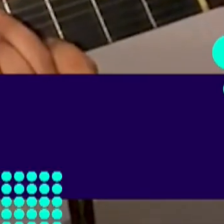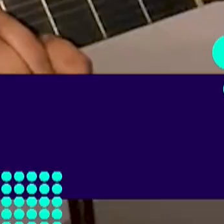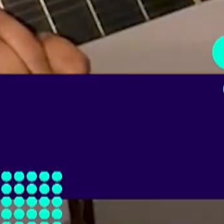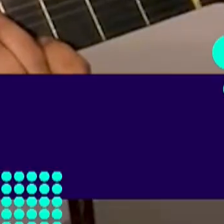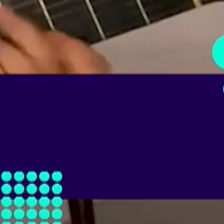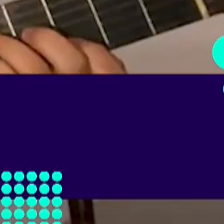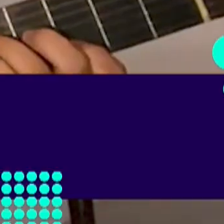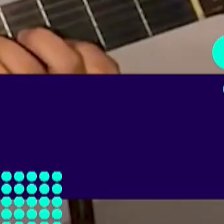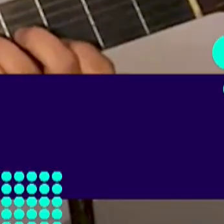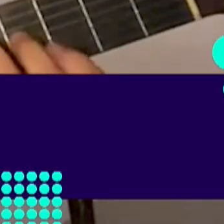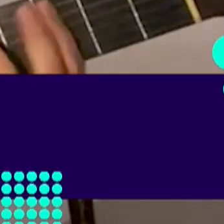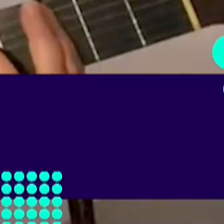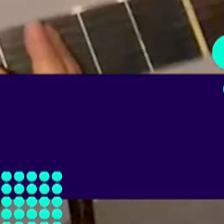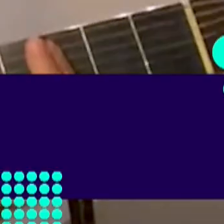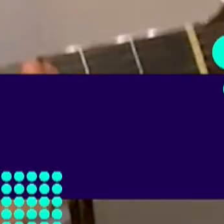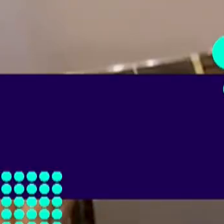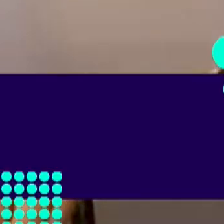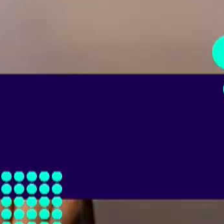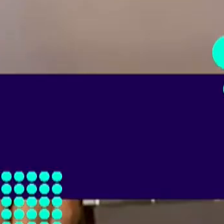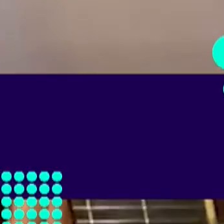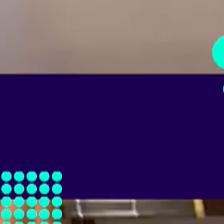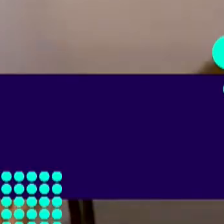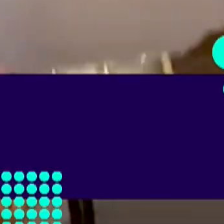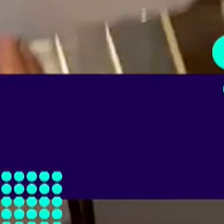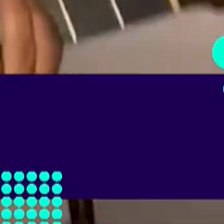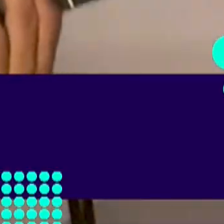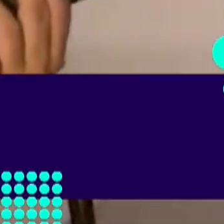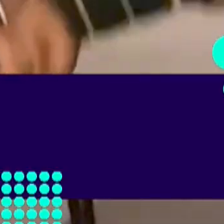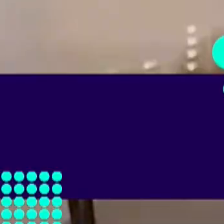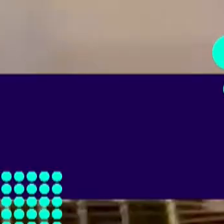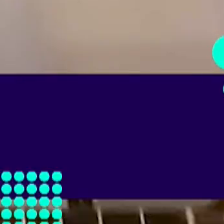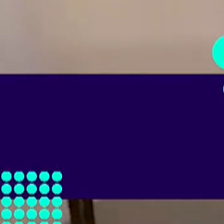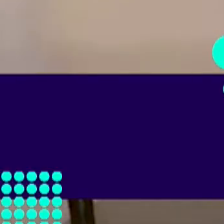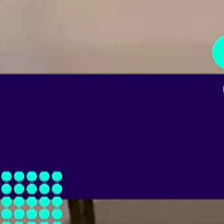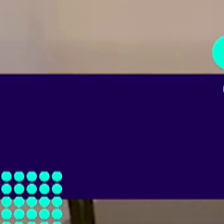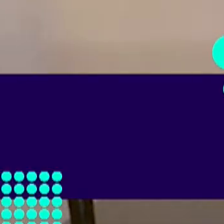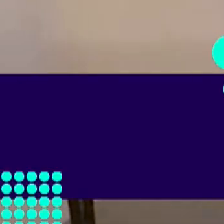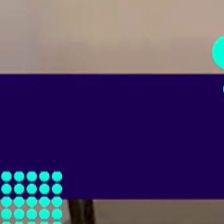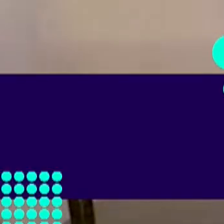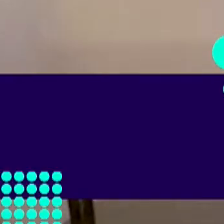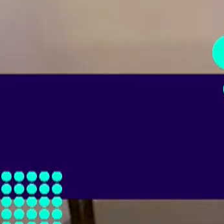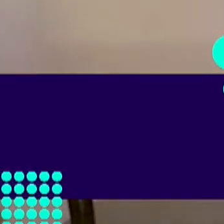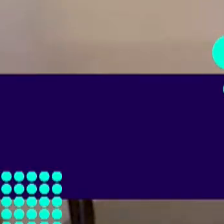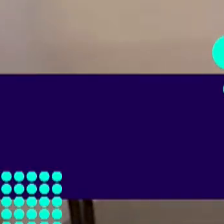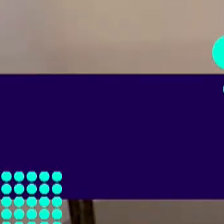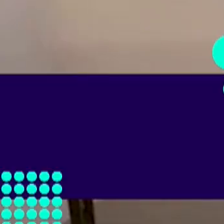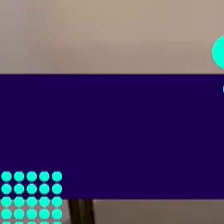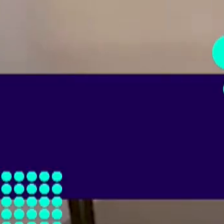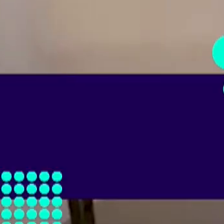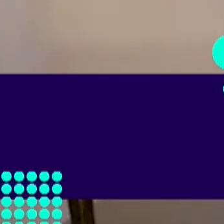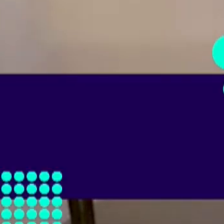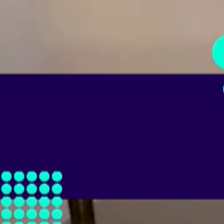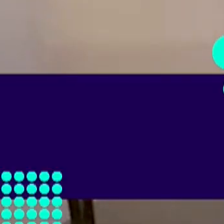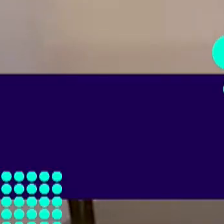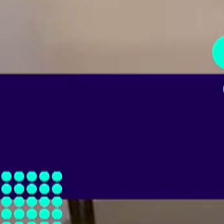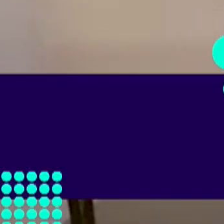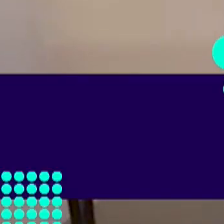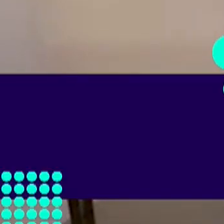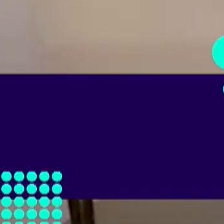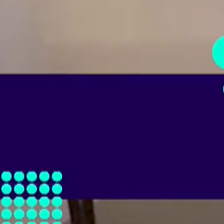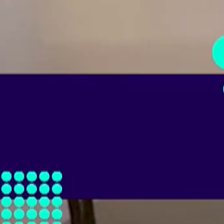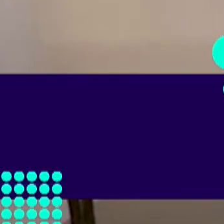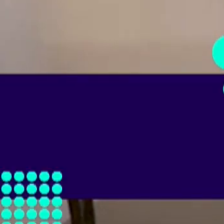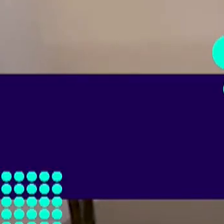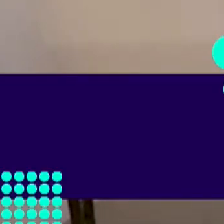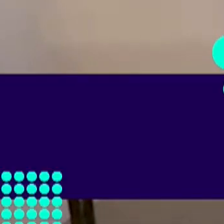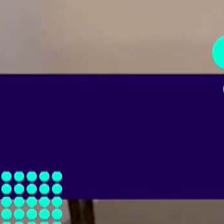Nem sangue nem areia eu sou. Salve família, Fabinho Azevedo passando para fazer um convite super especial